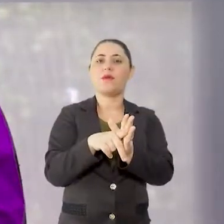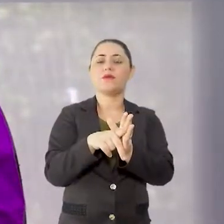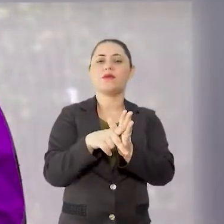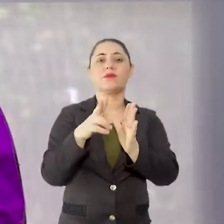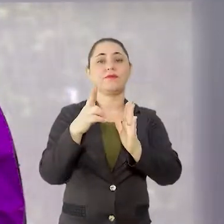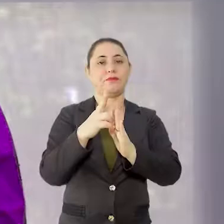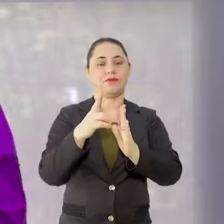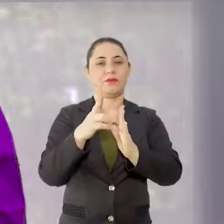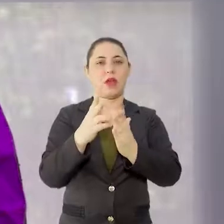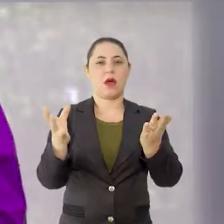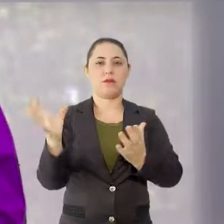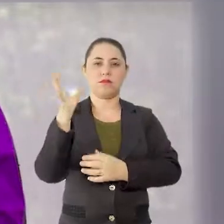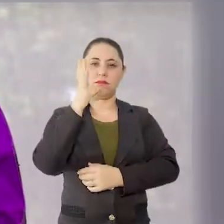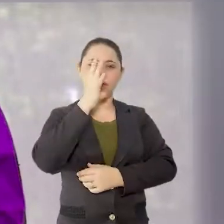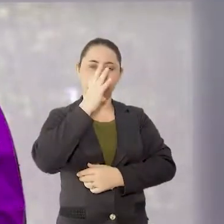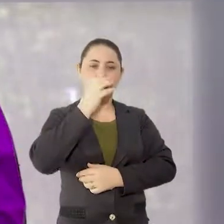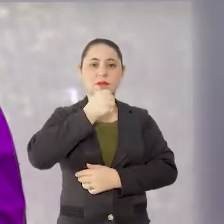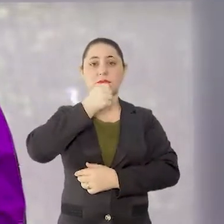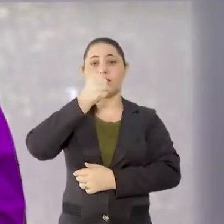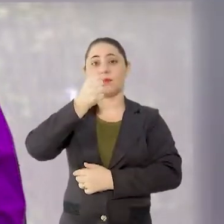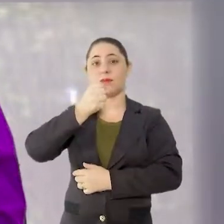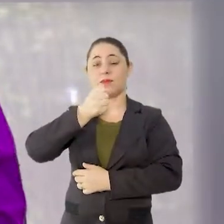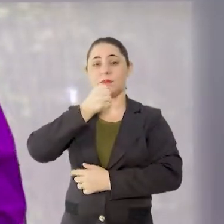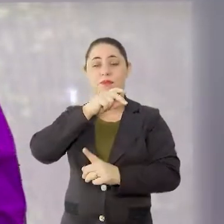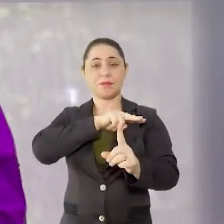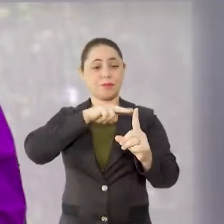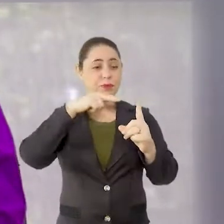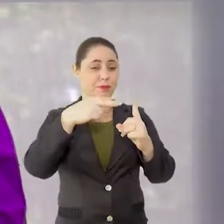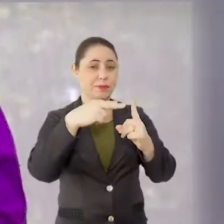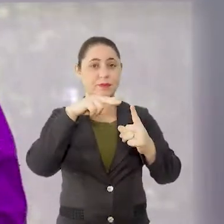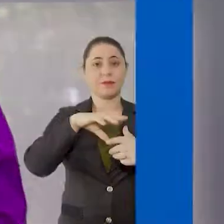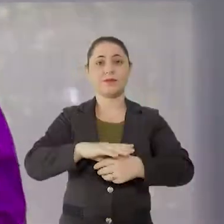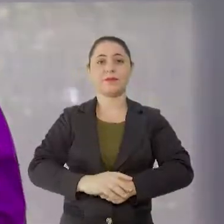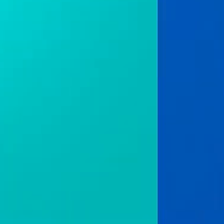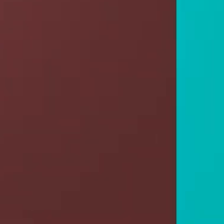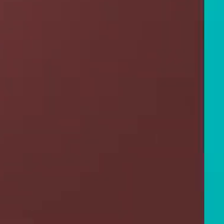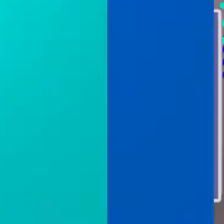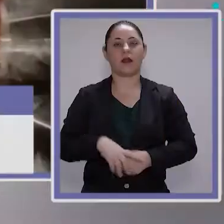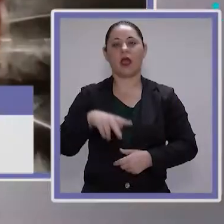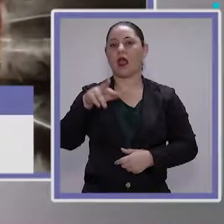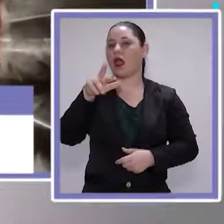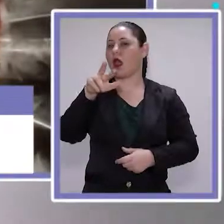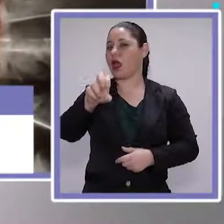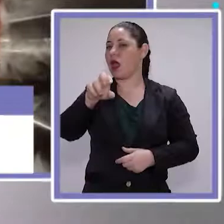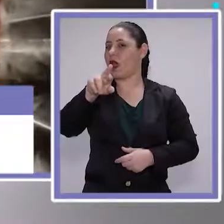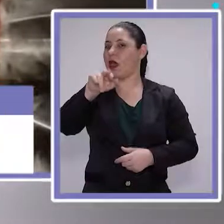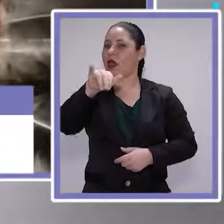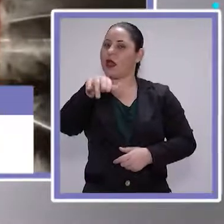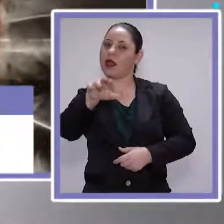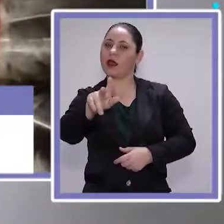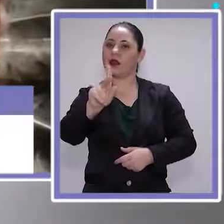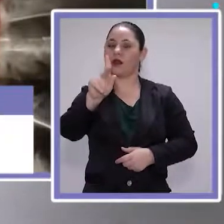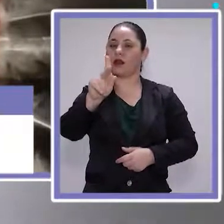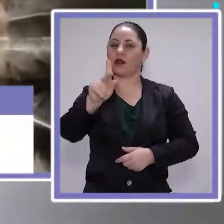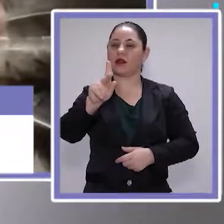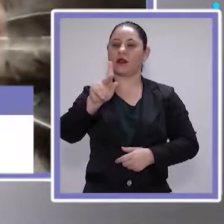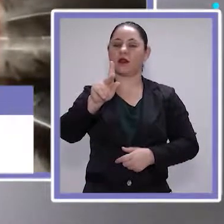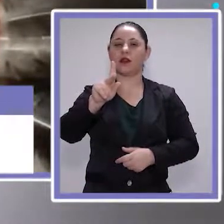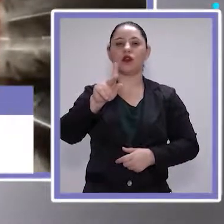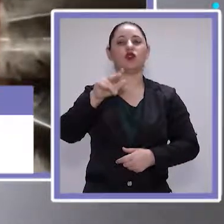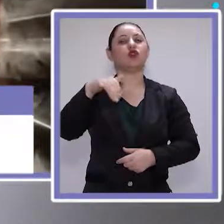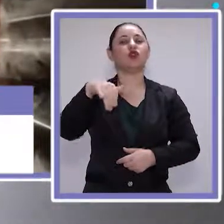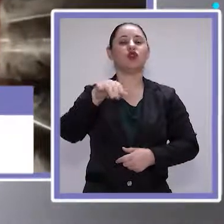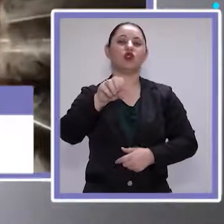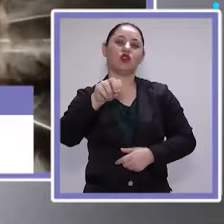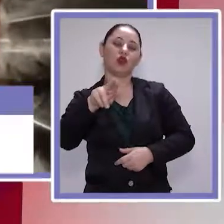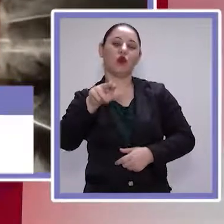povos indígenas. Vamos conferir a entrevista do programa Perspectiva. Eric, o evento é o